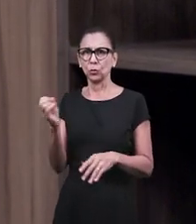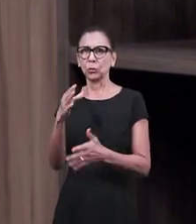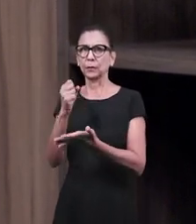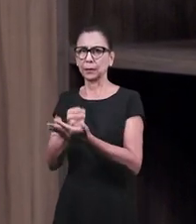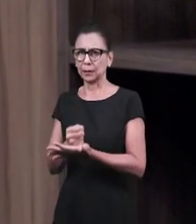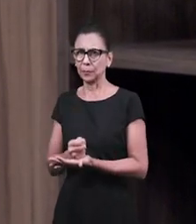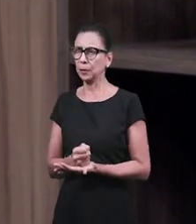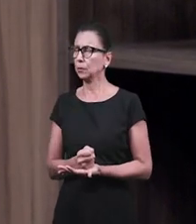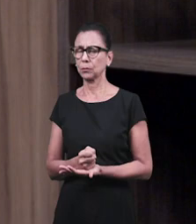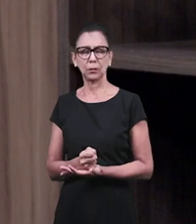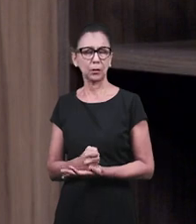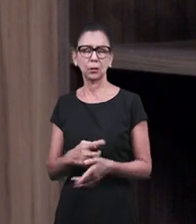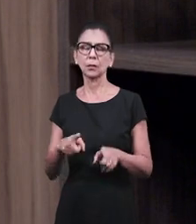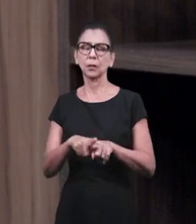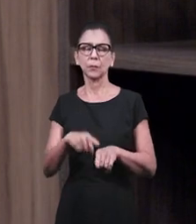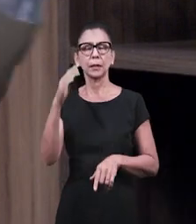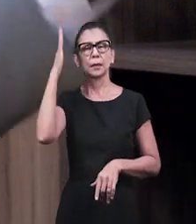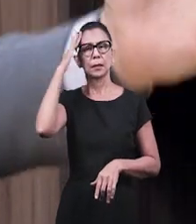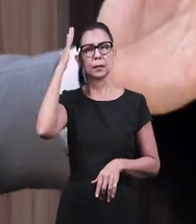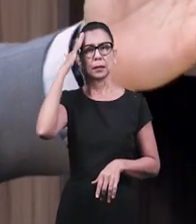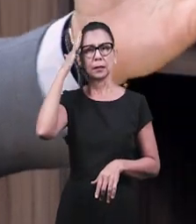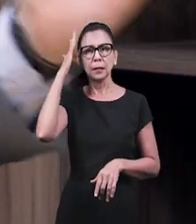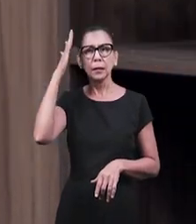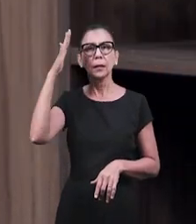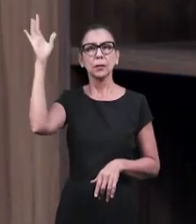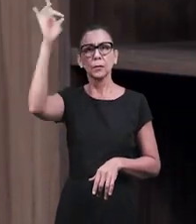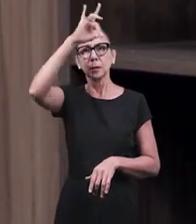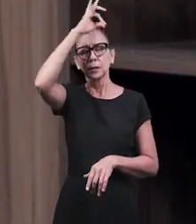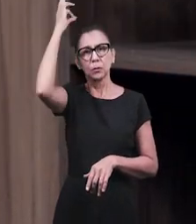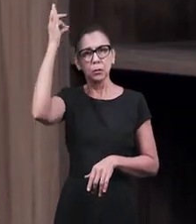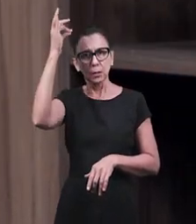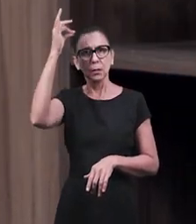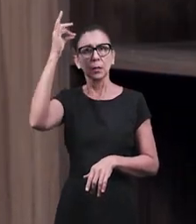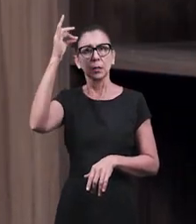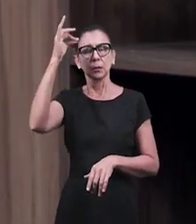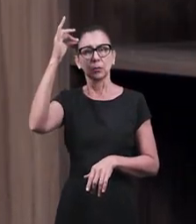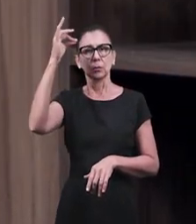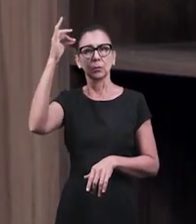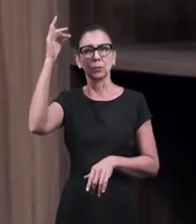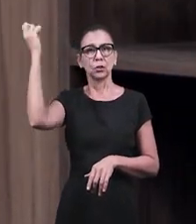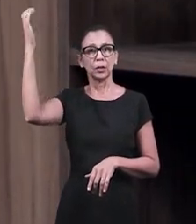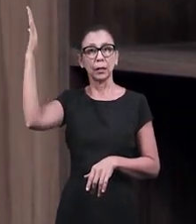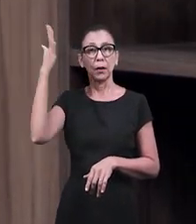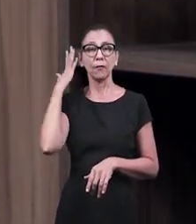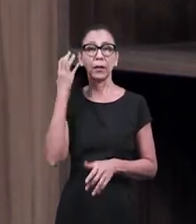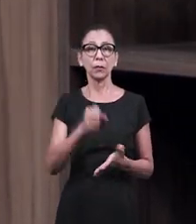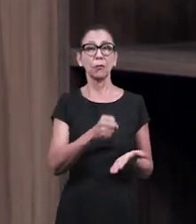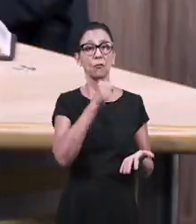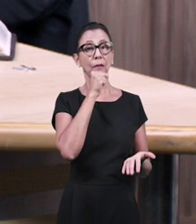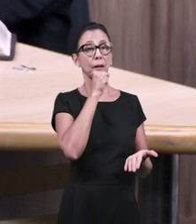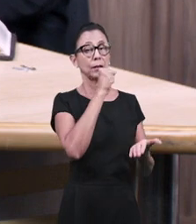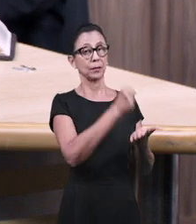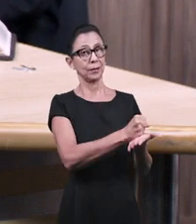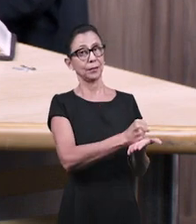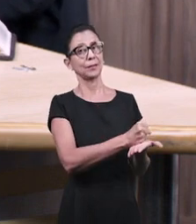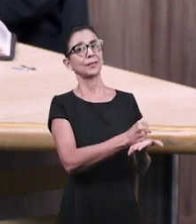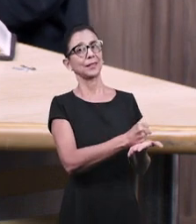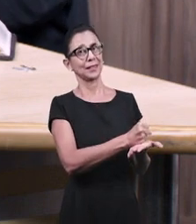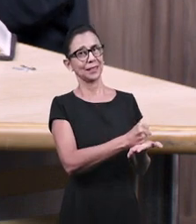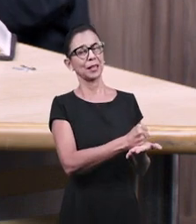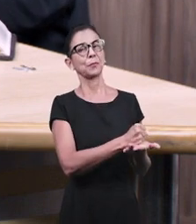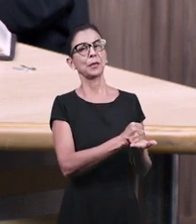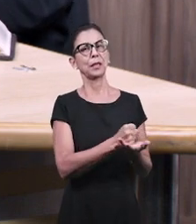entender também o Velho Testamento. Abre para nós os olhos para entender de uma forma diferente, a partir